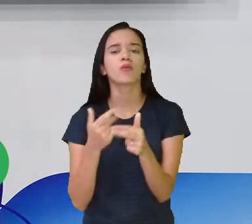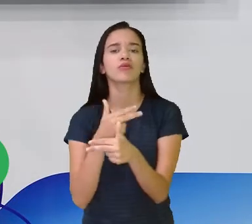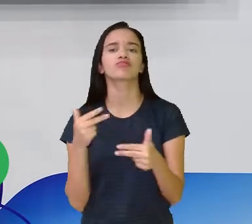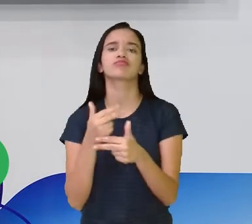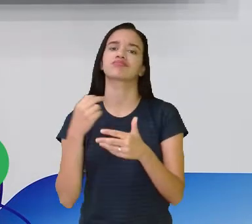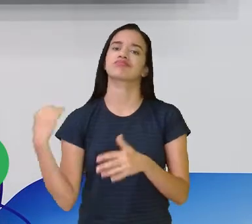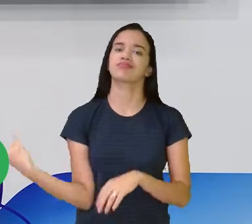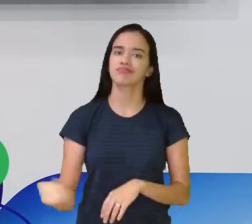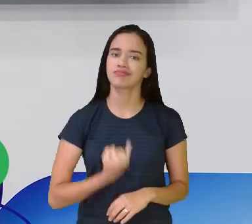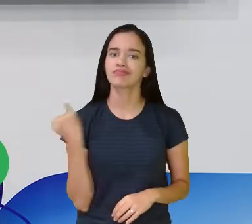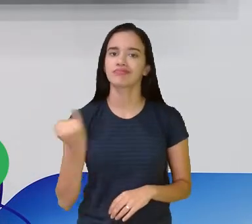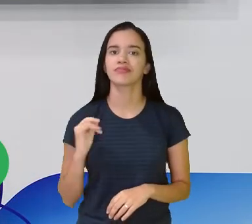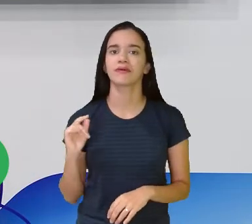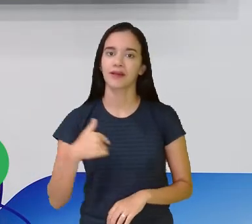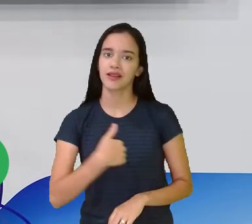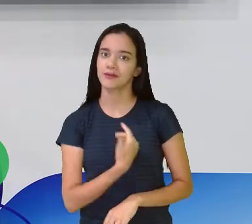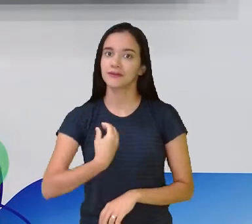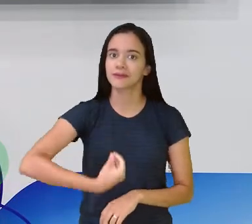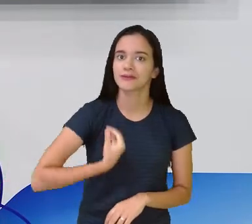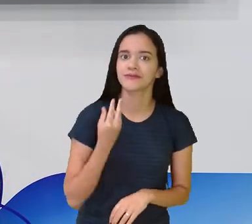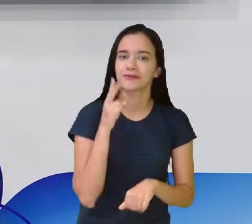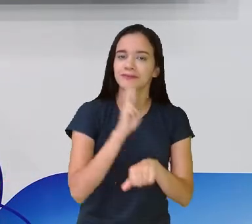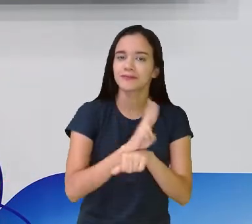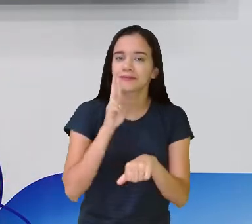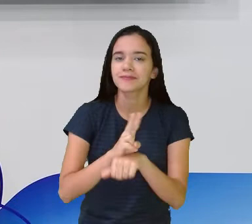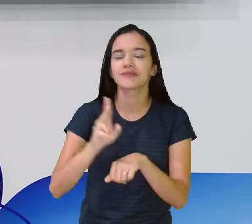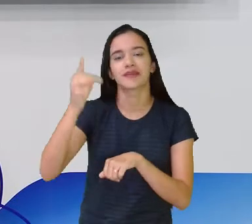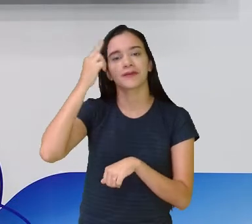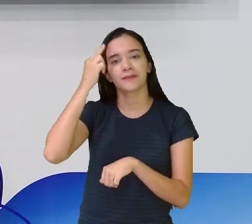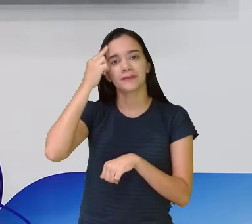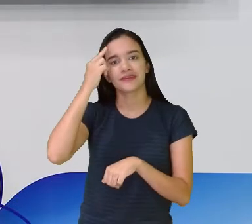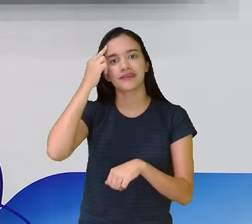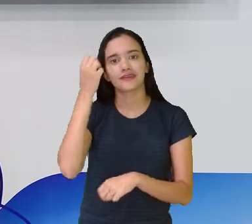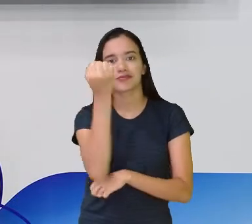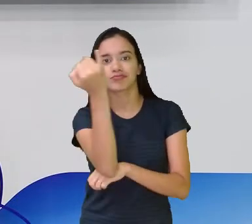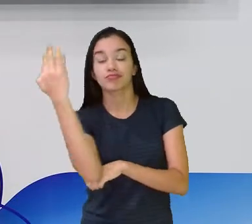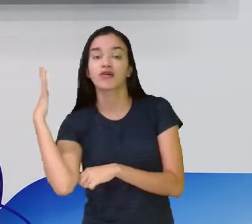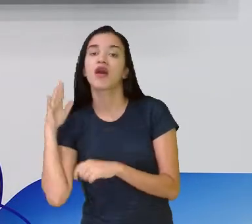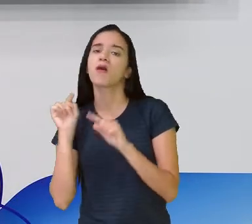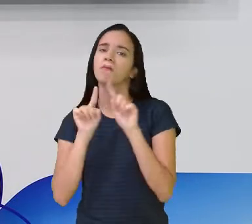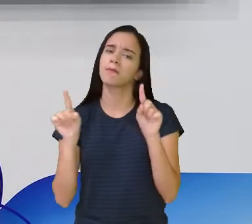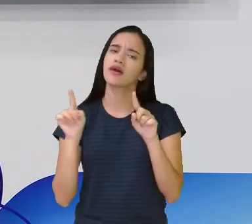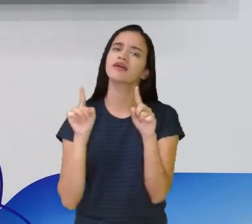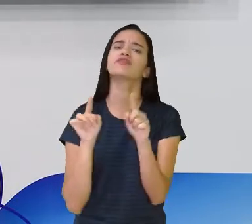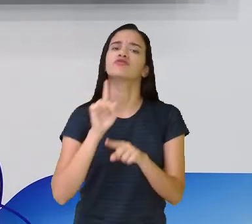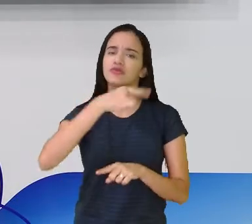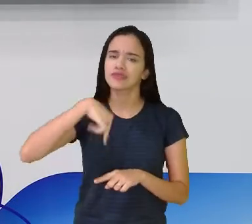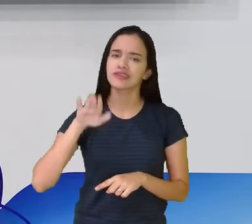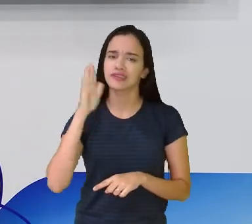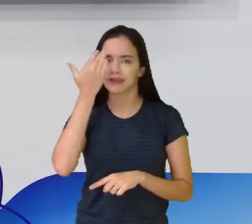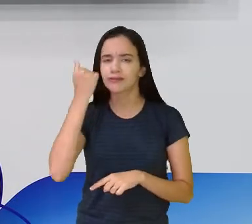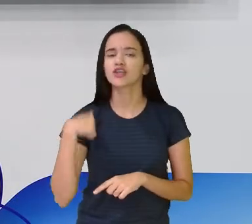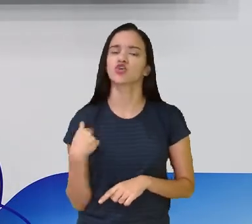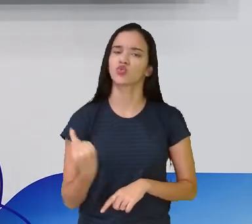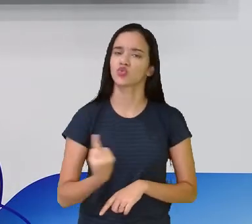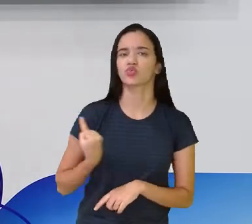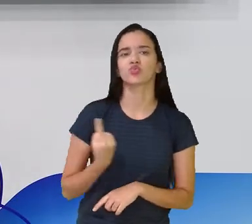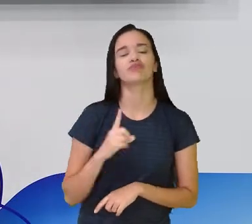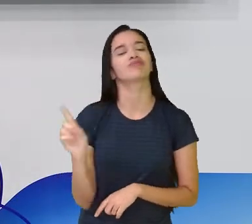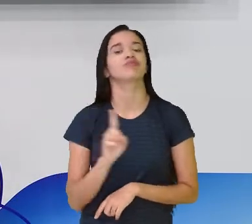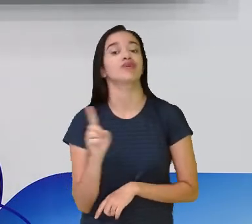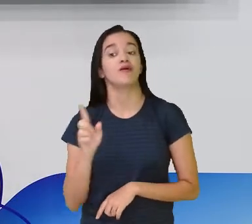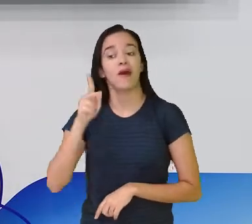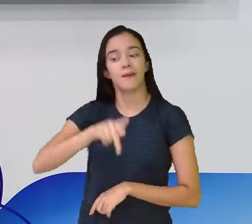coisas fundamentais para a nossa vida. Preservar, pensar no meio ambiente. Mas vocês sabem que eu não estou sozinho, né? A